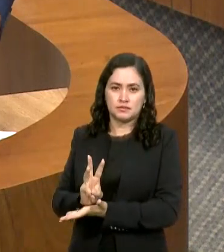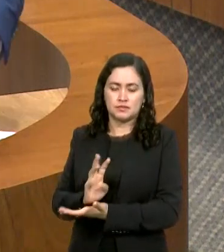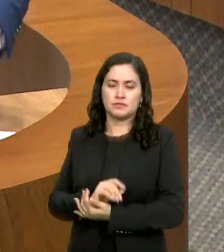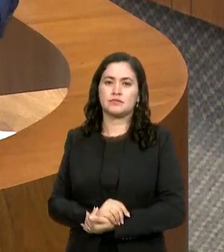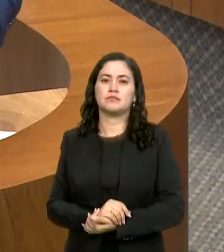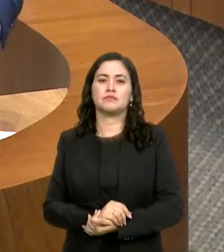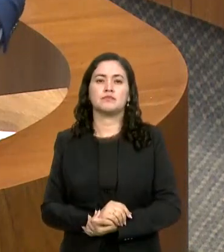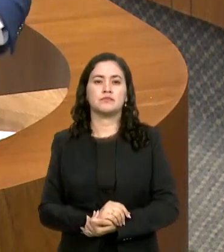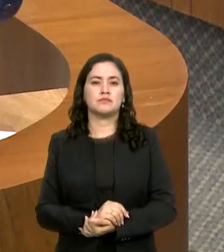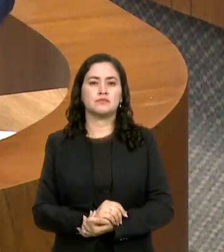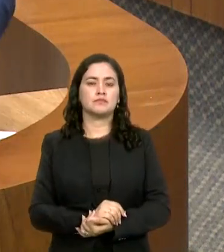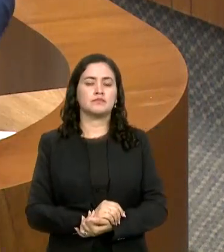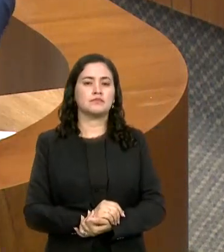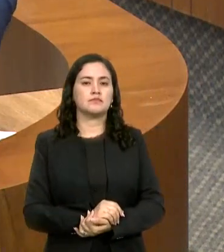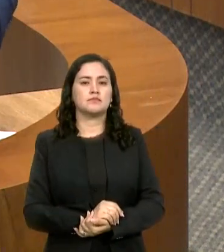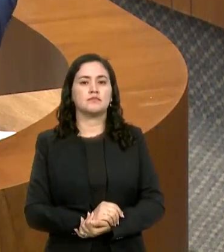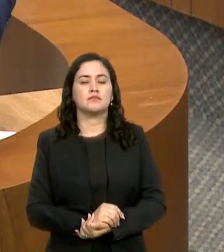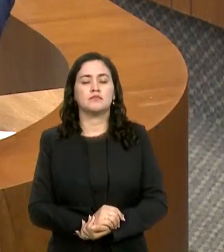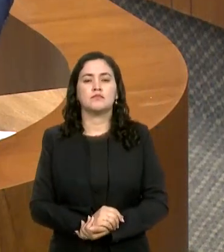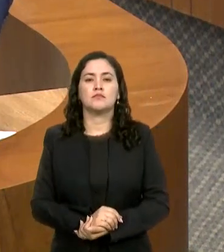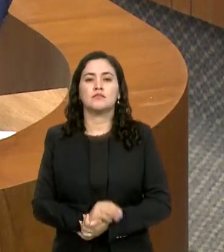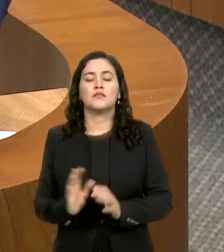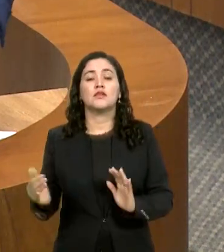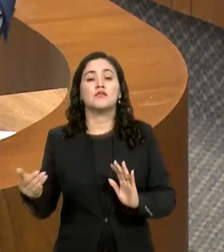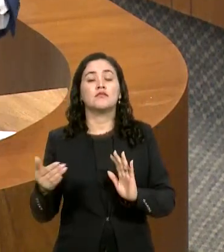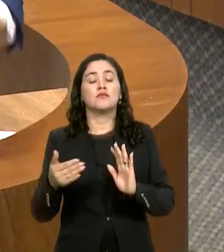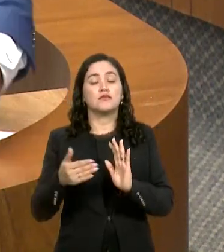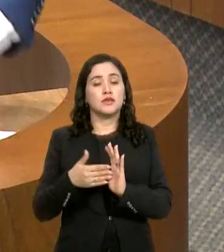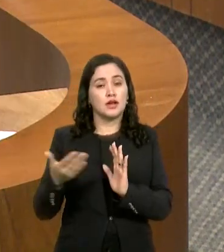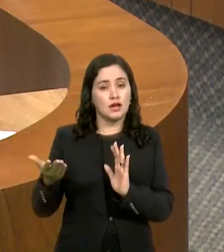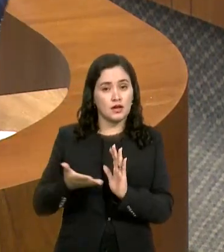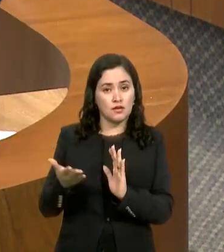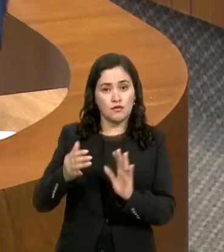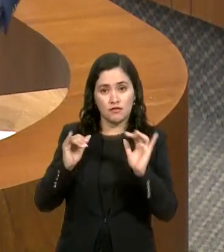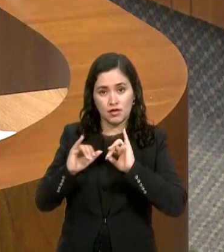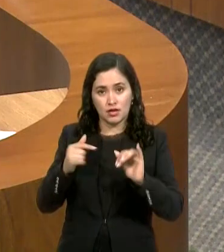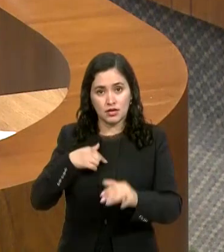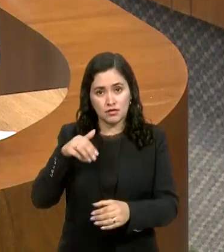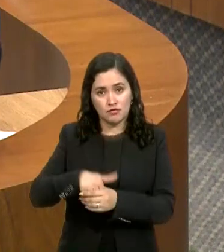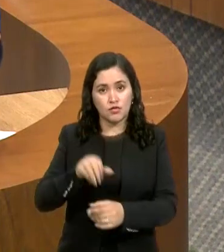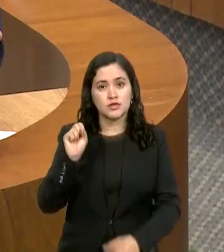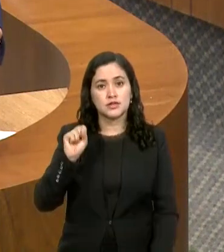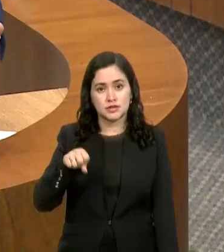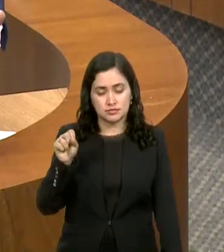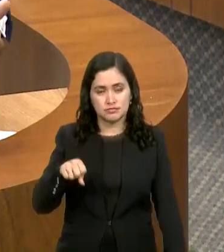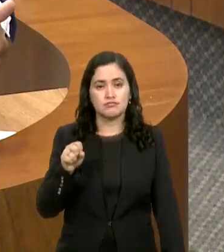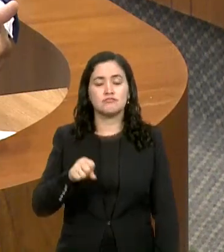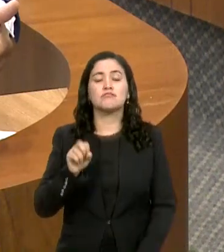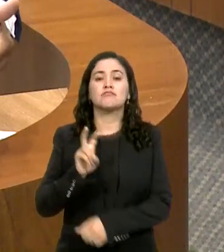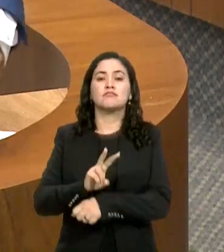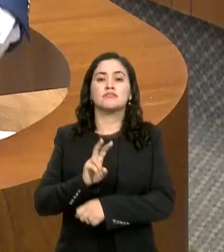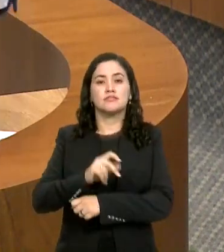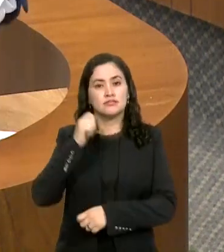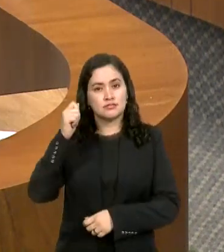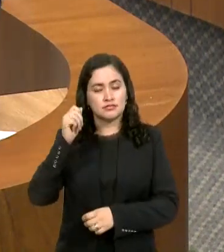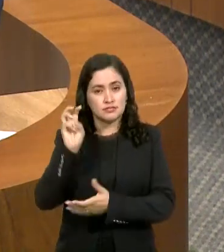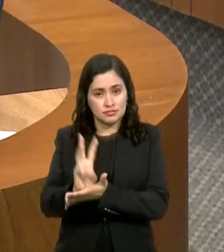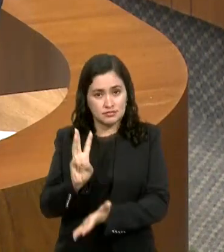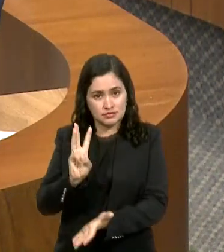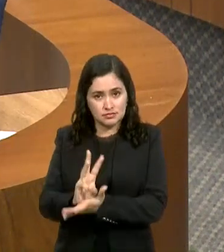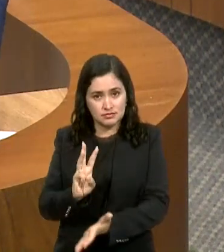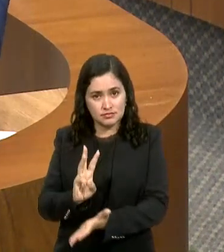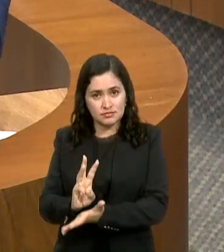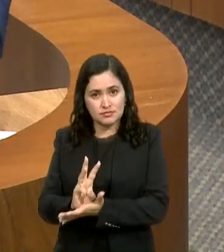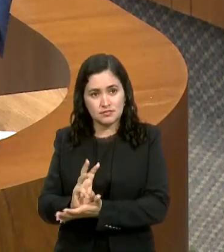Finalizo com o nosso voto favorável, nosso voto em defesa da Defensoria Pública do Estado do Maranhão e, mais